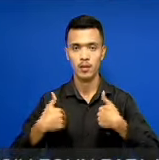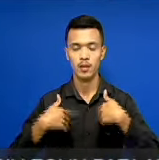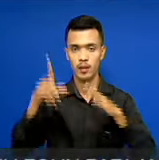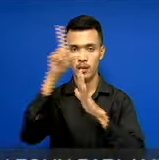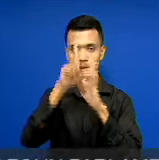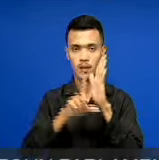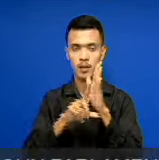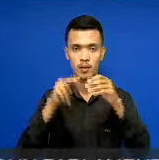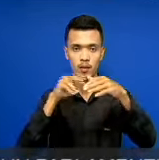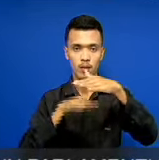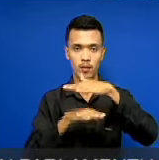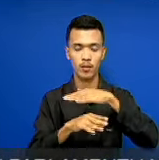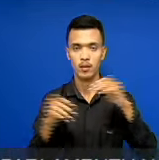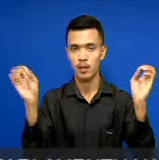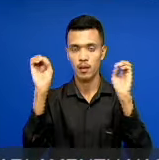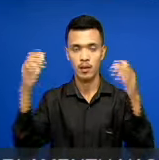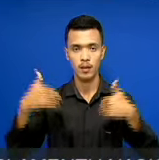Ida, La Iha Itania